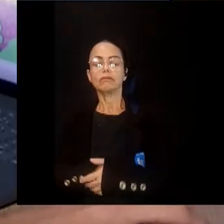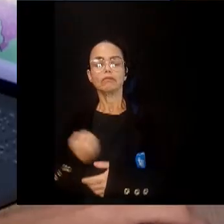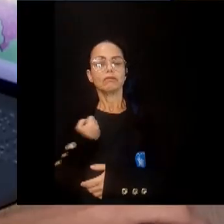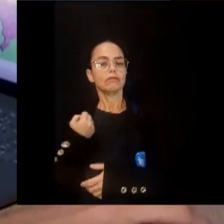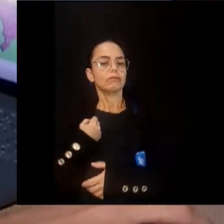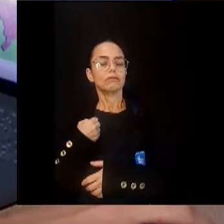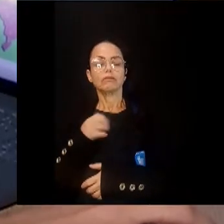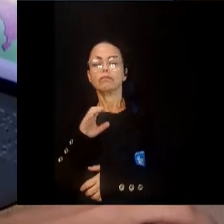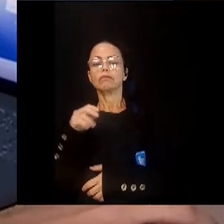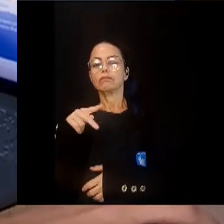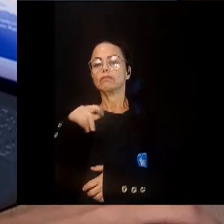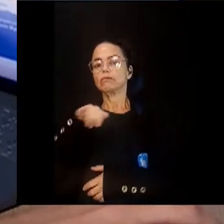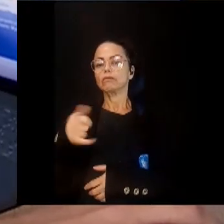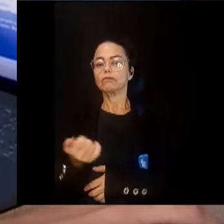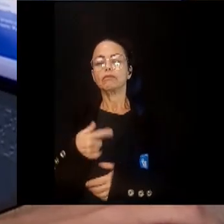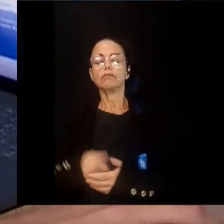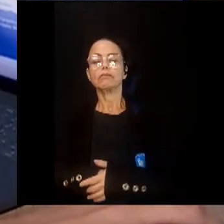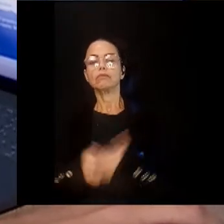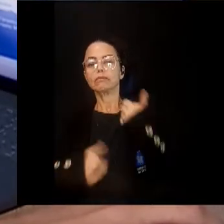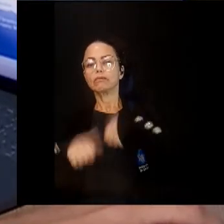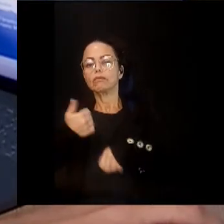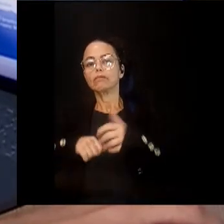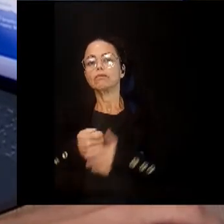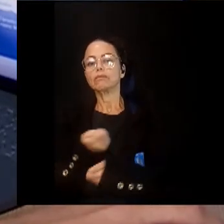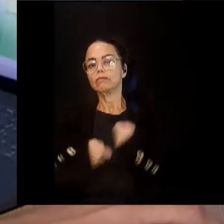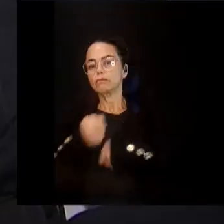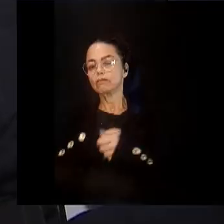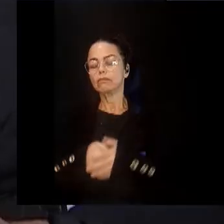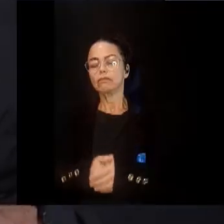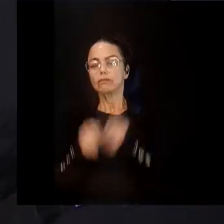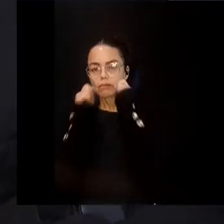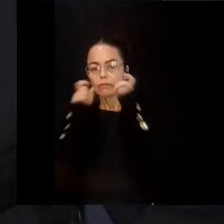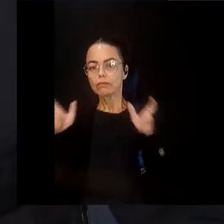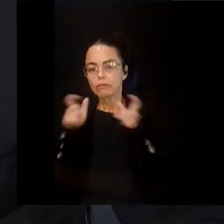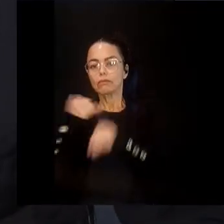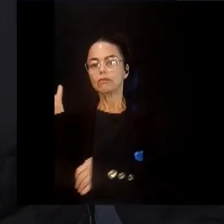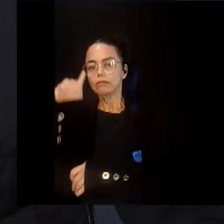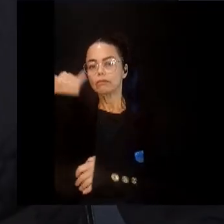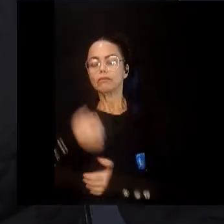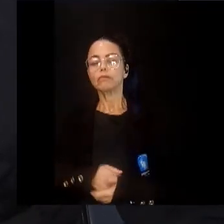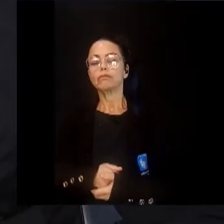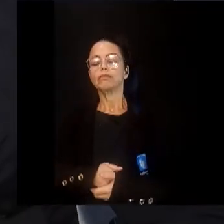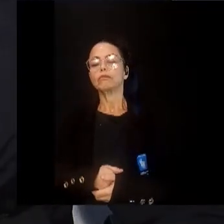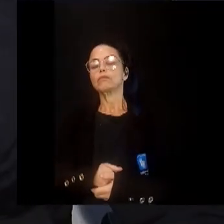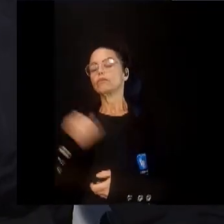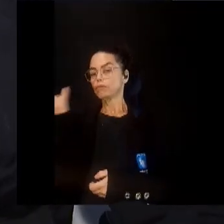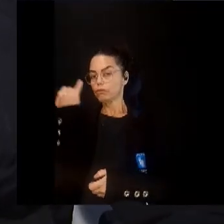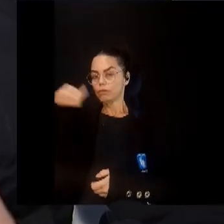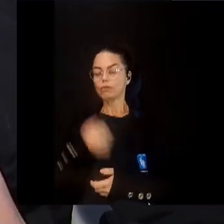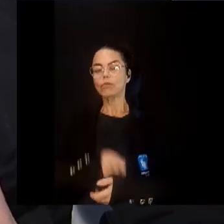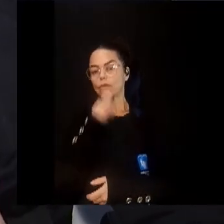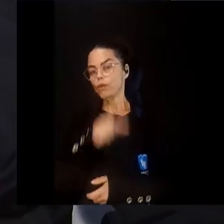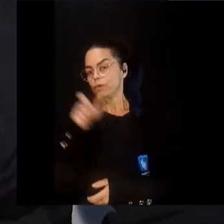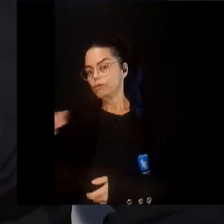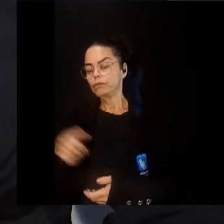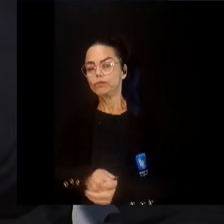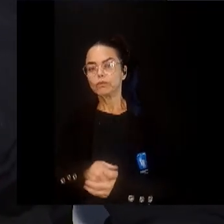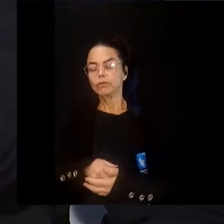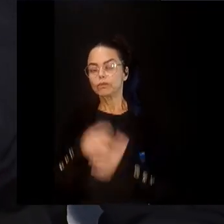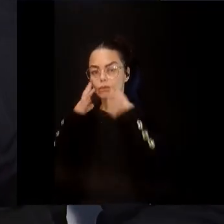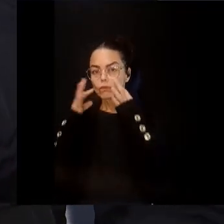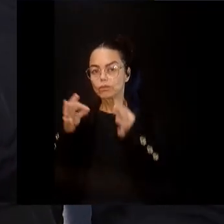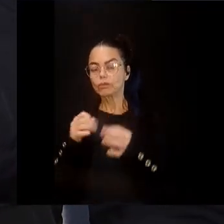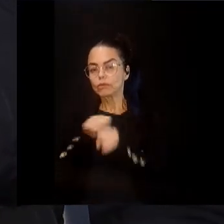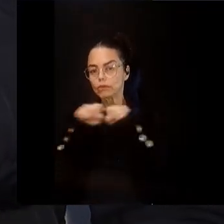analista de negócios ainda faz um alerta importante. O que é importante são as pessoas ficarem de olho nos sistemas que elas